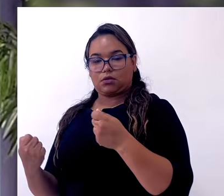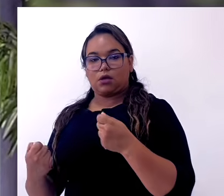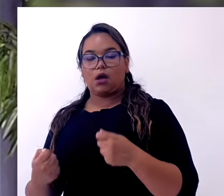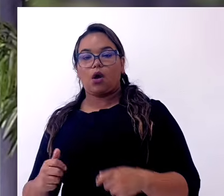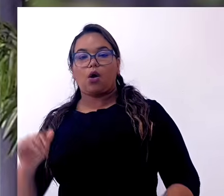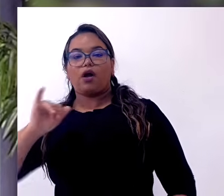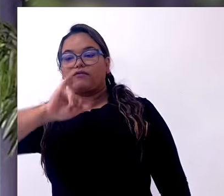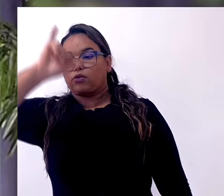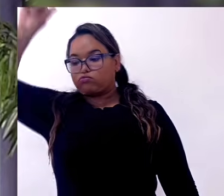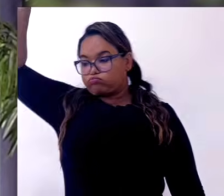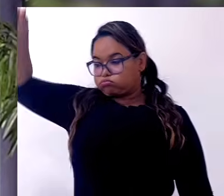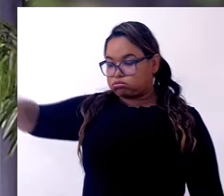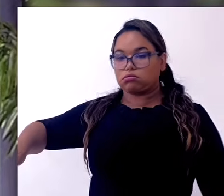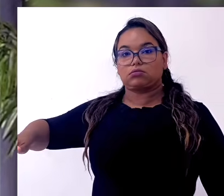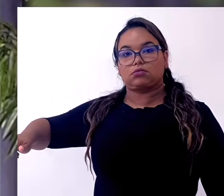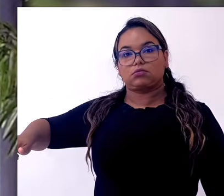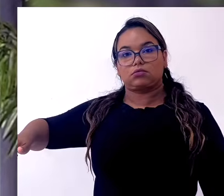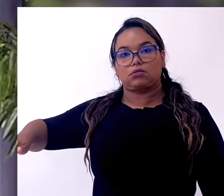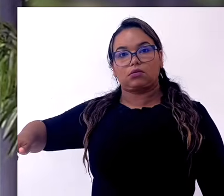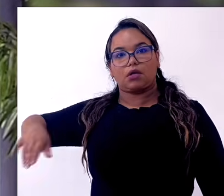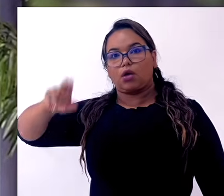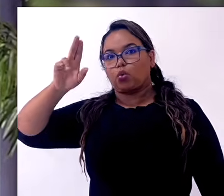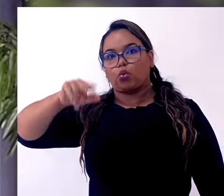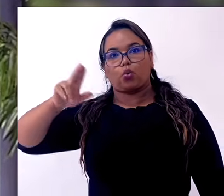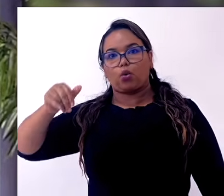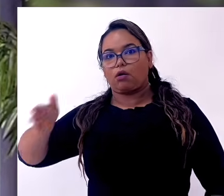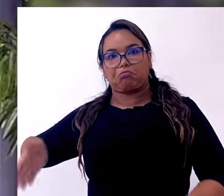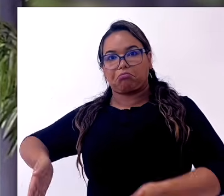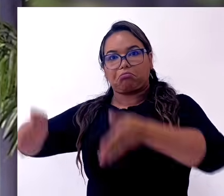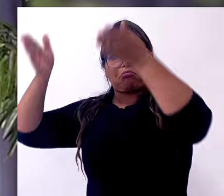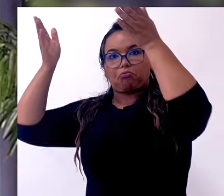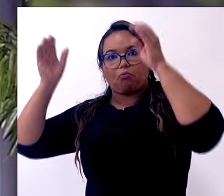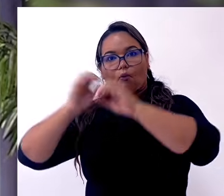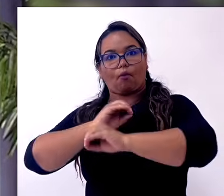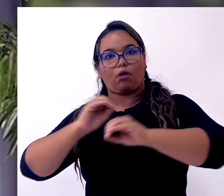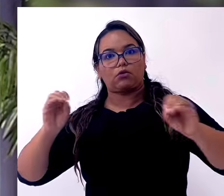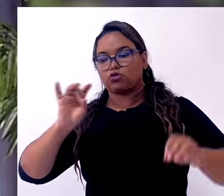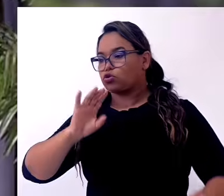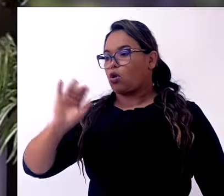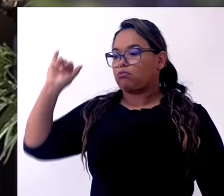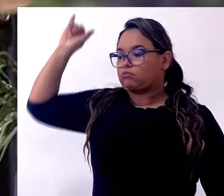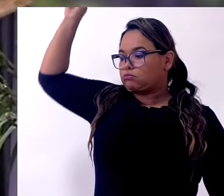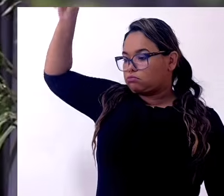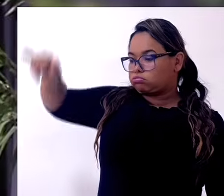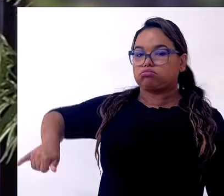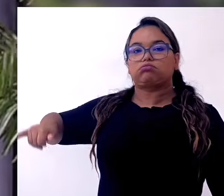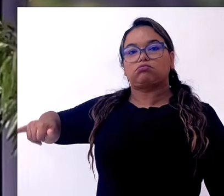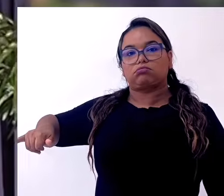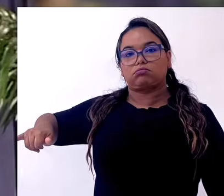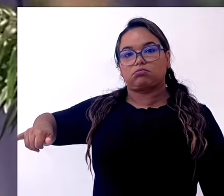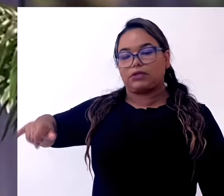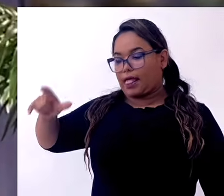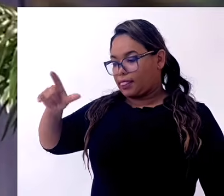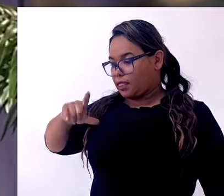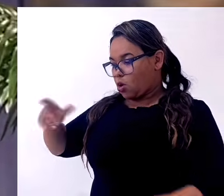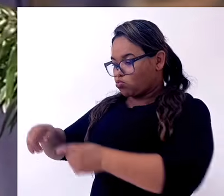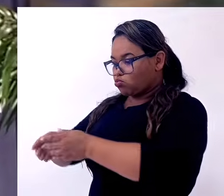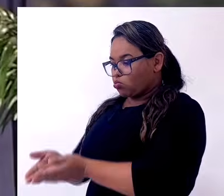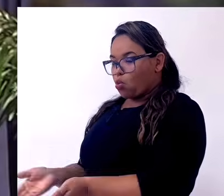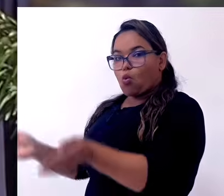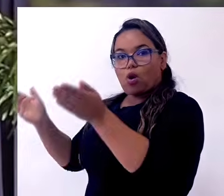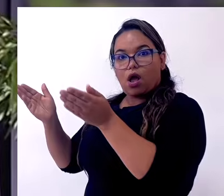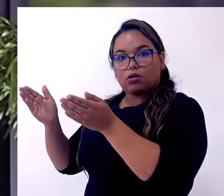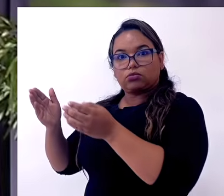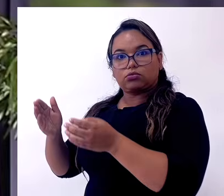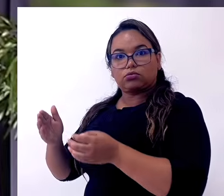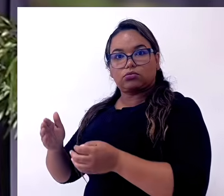e aquele outro que caiu por acaso, vocês sabiam disso? O outro caiu e aparentemente havia terroristas a